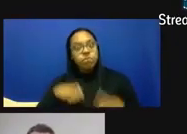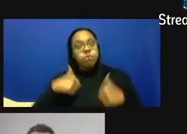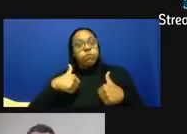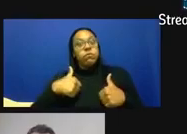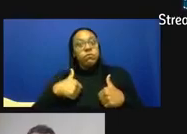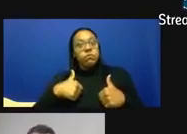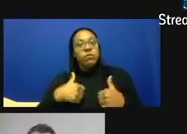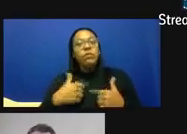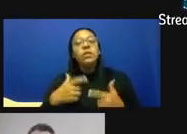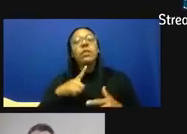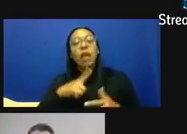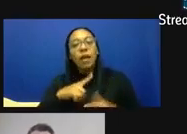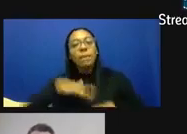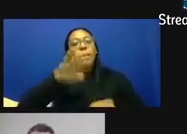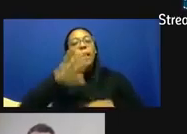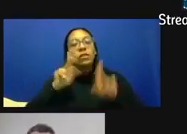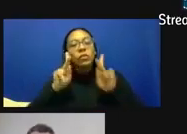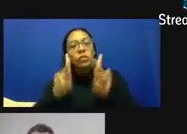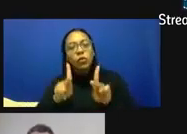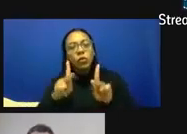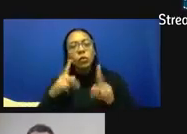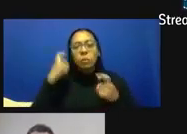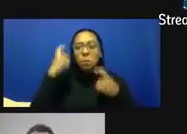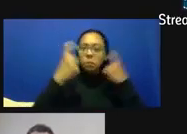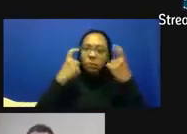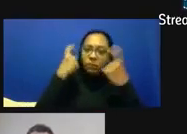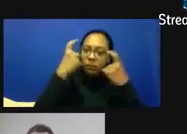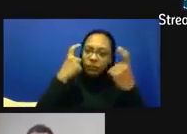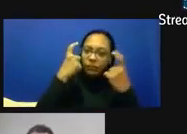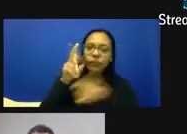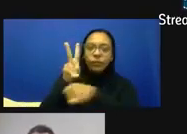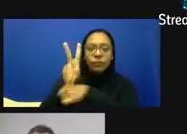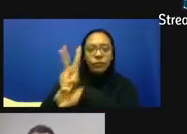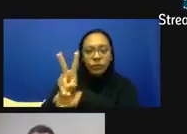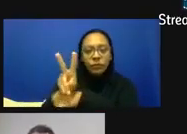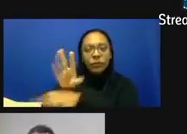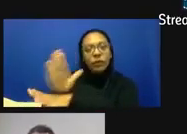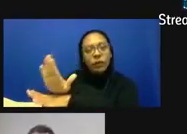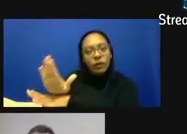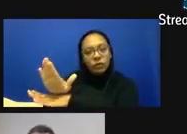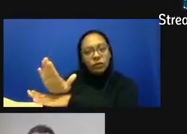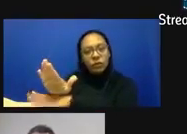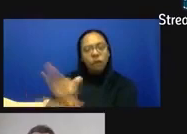pessoas que estão preocupadas também em proteger e estender a mão.